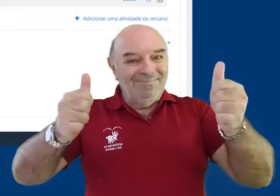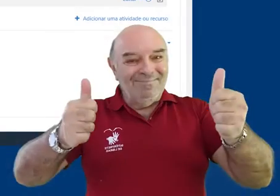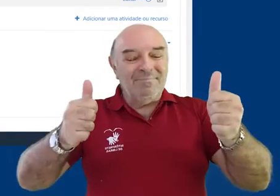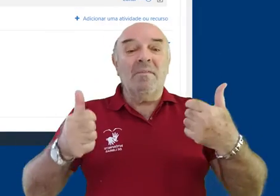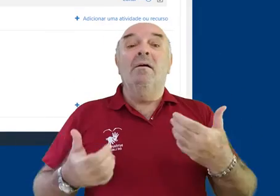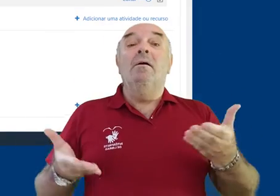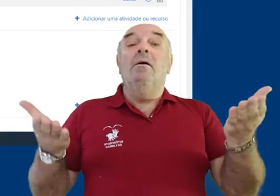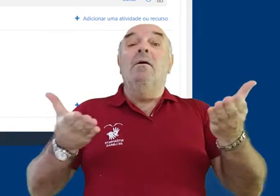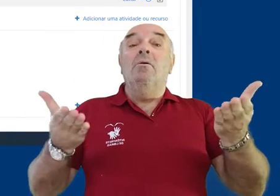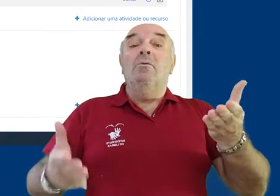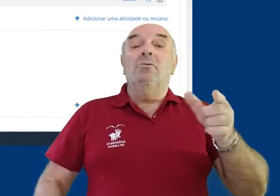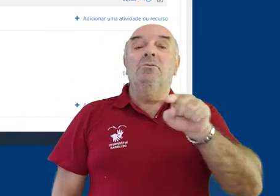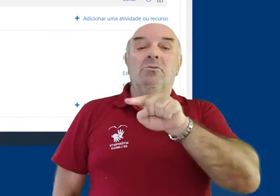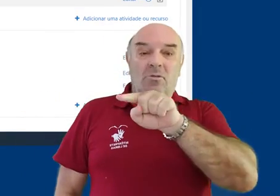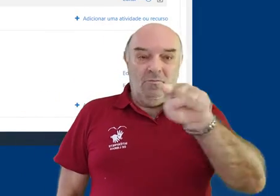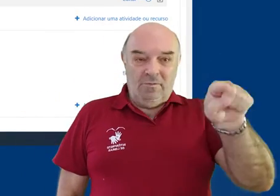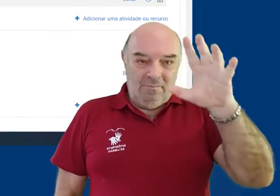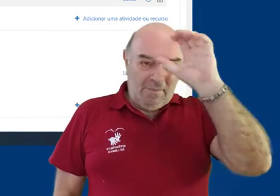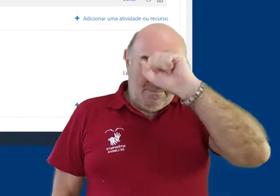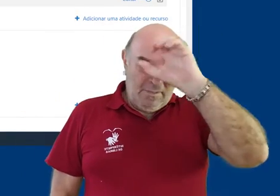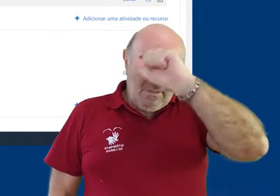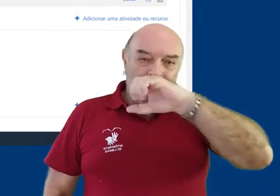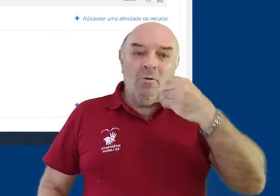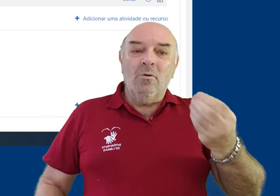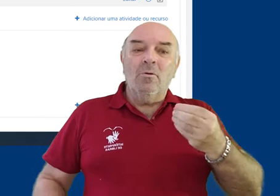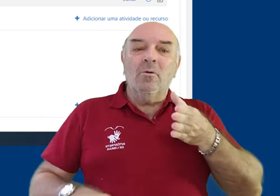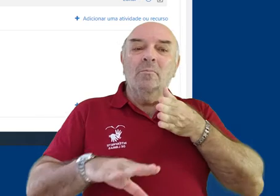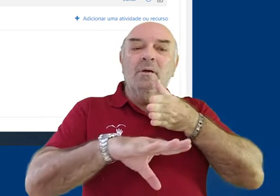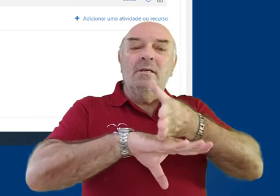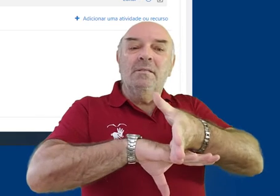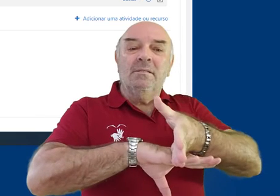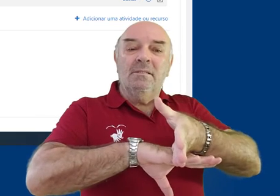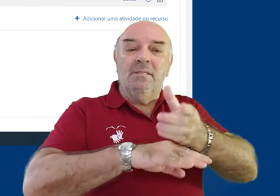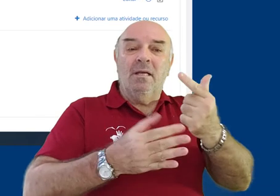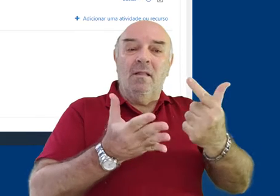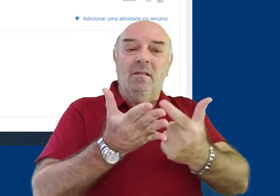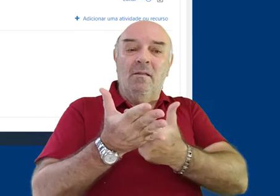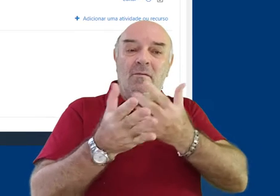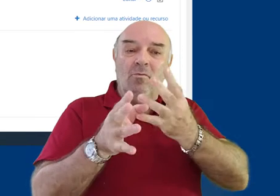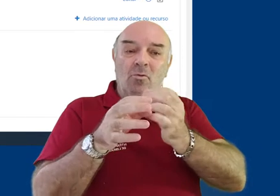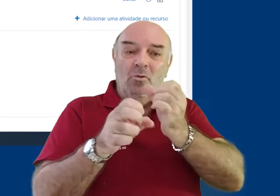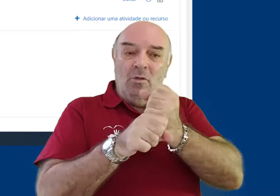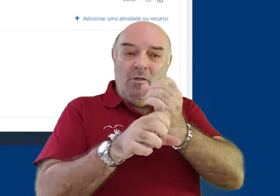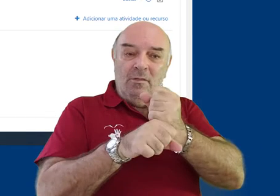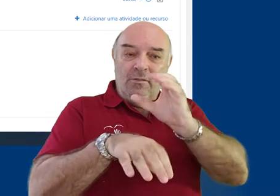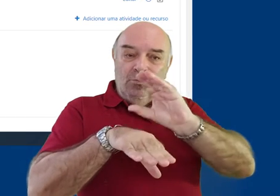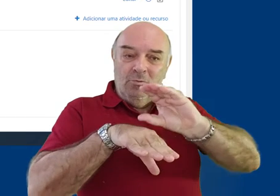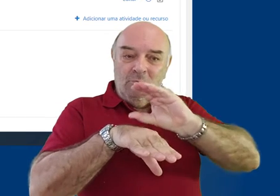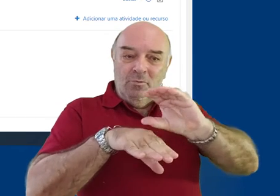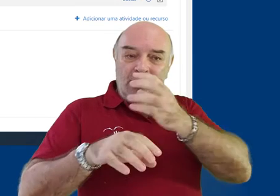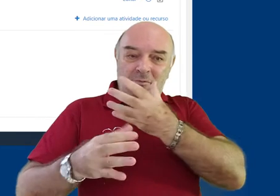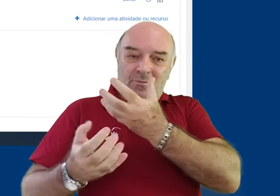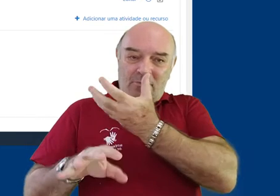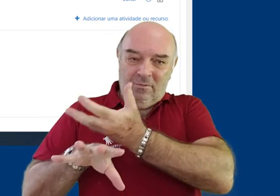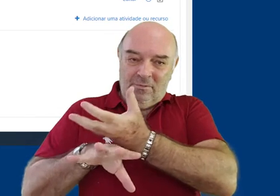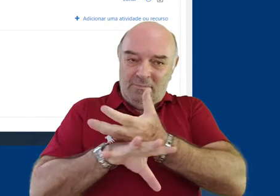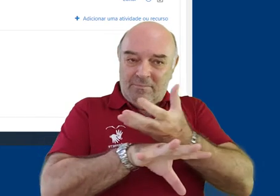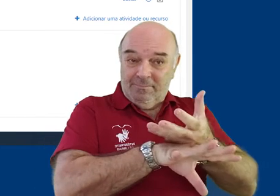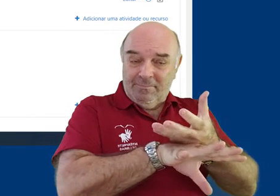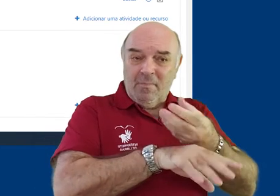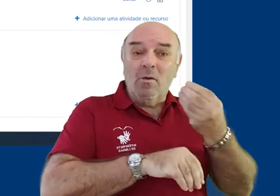o Olá hoje aprenderemos acessar o livro de notas do curso disciplina